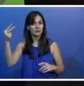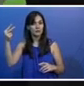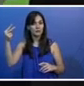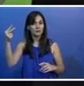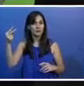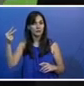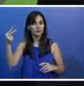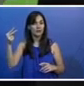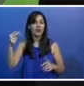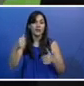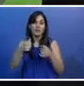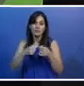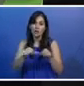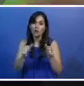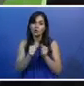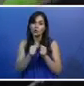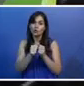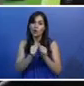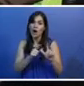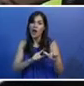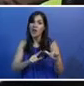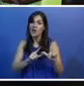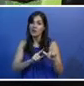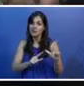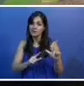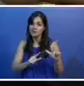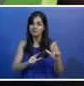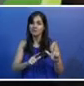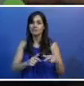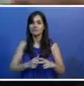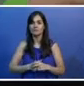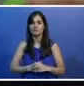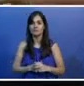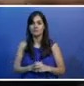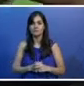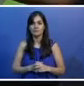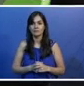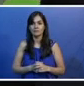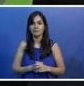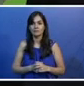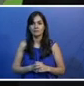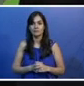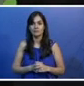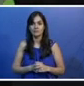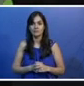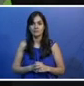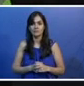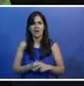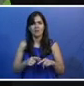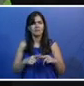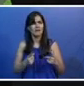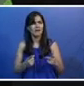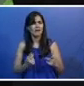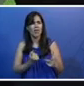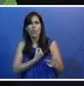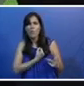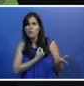ele está na parte literal, certo? Mas ele é número. Foi o que eu falei aquela vez lá, ó.